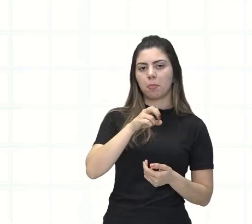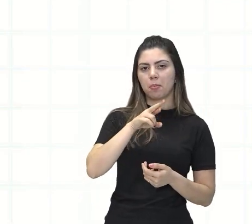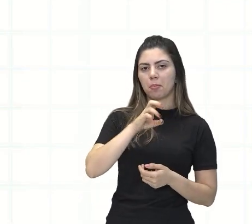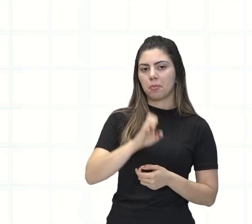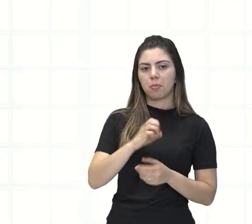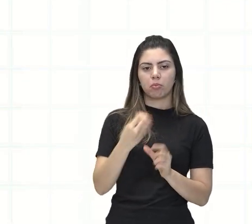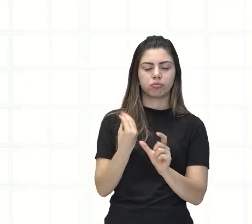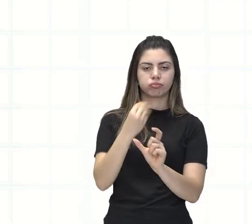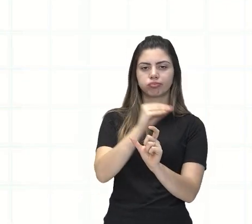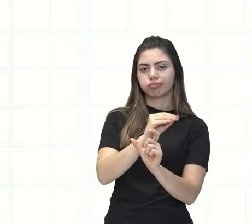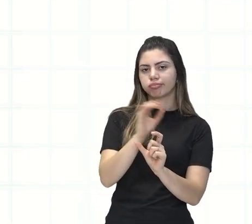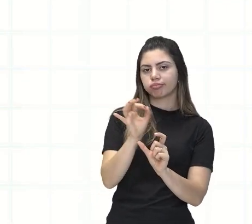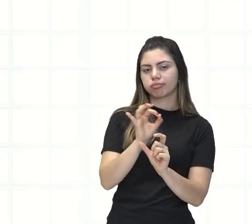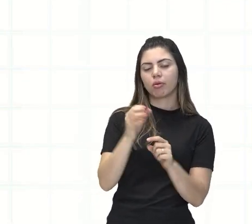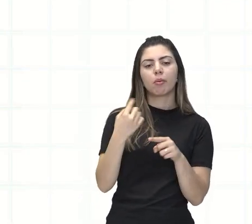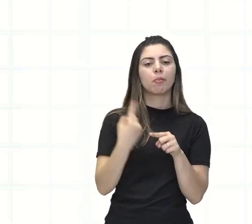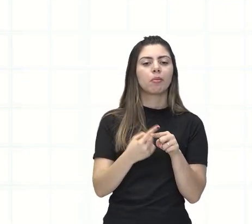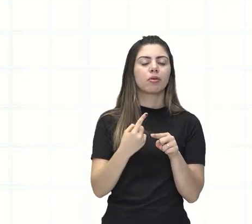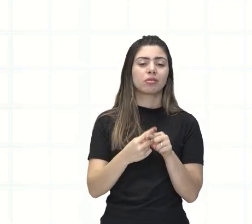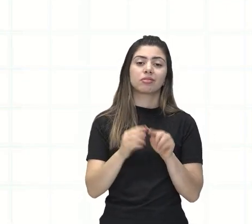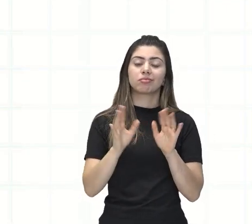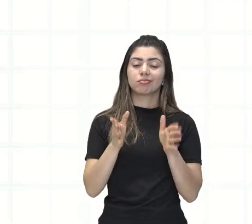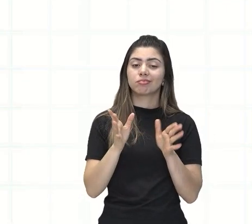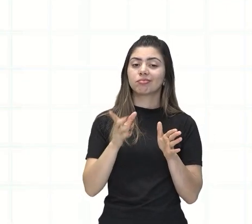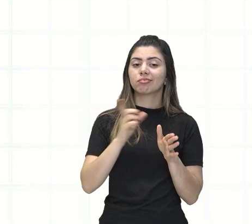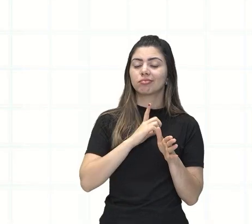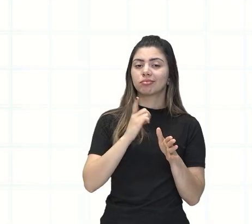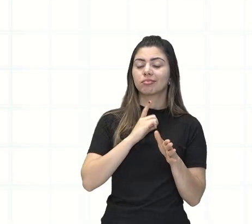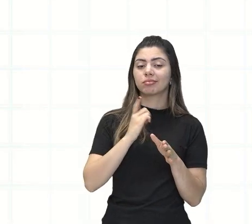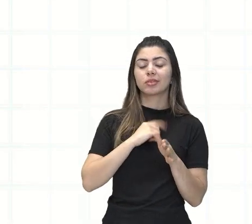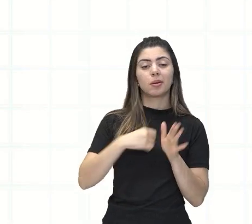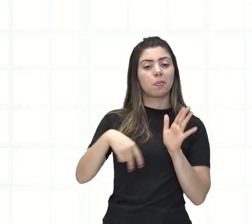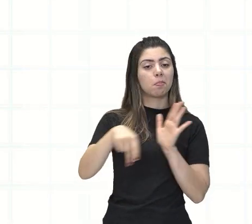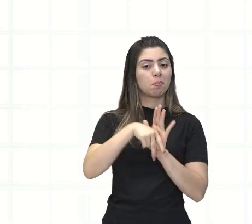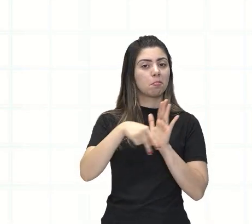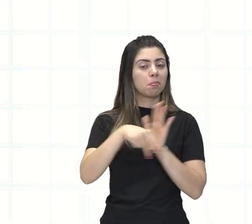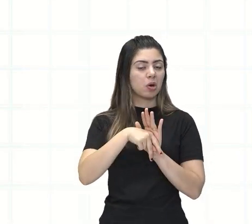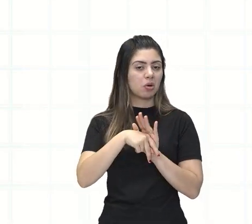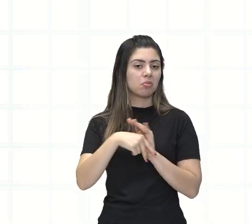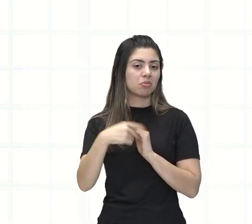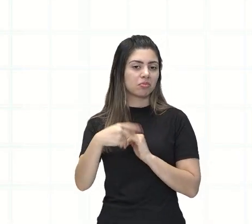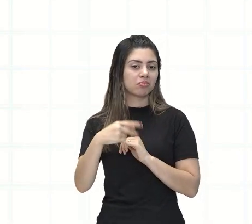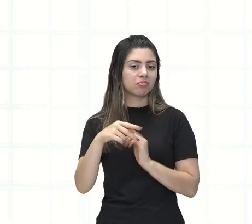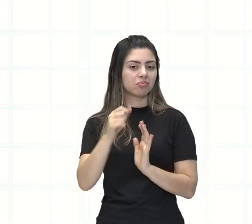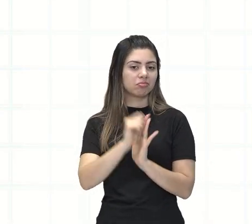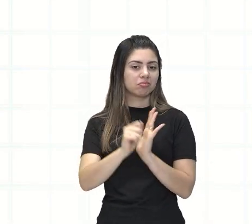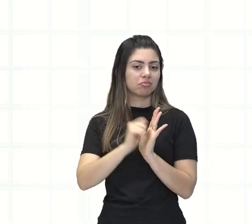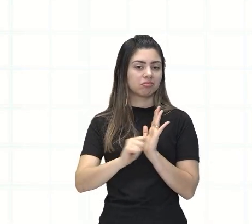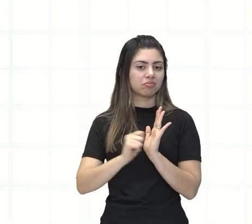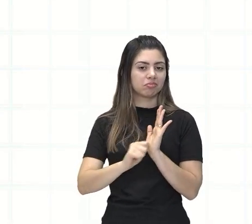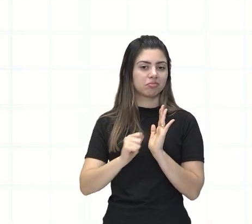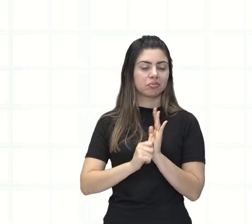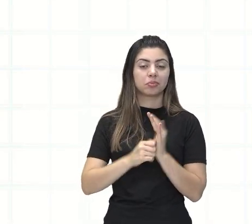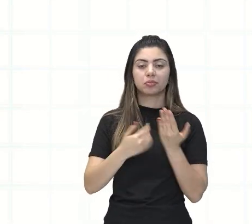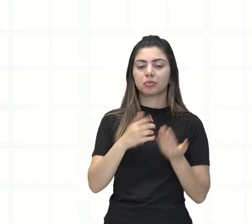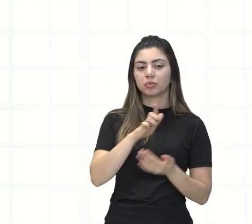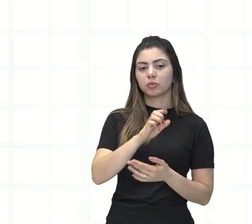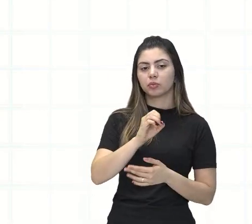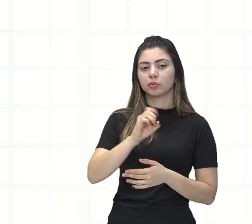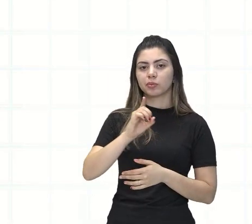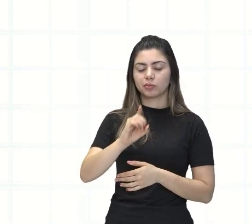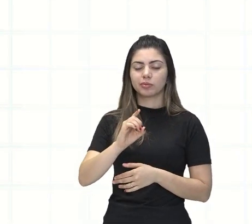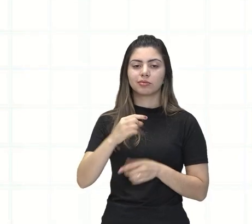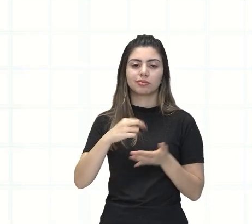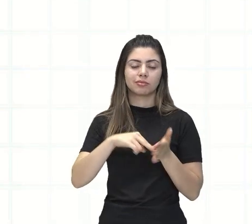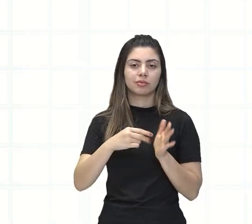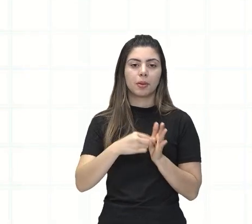deles, justamente porque eles já possuem a sua própria forma de escrever, né? Good quer dizer bom